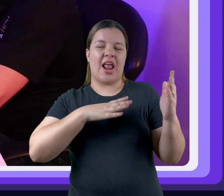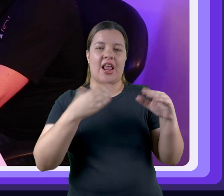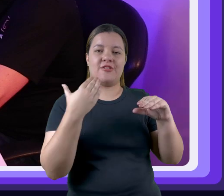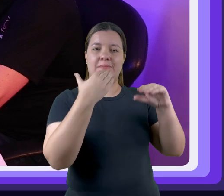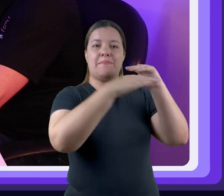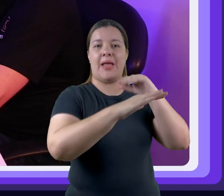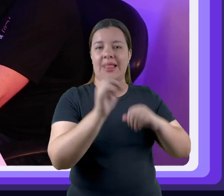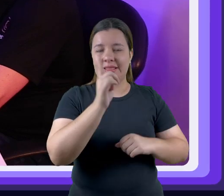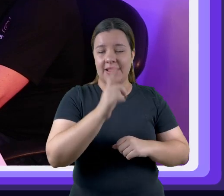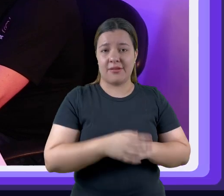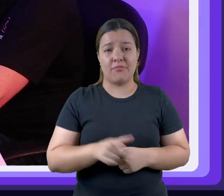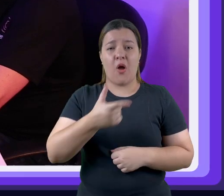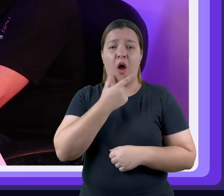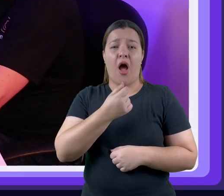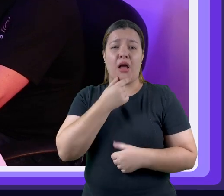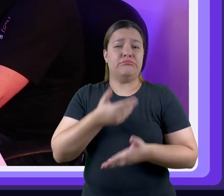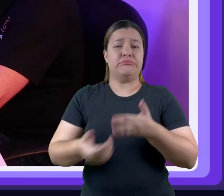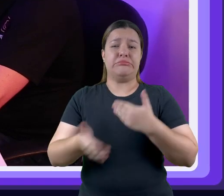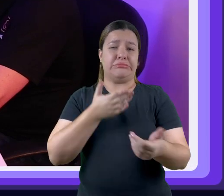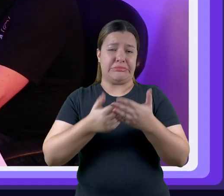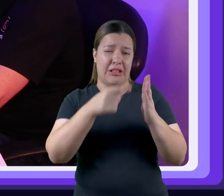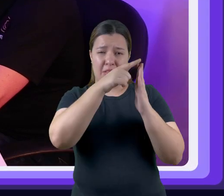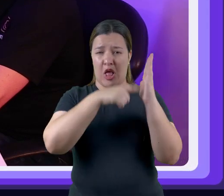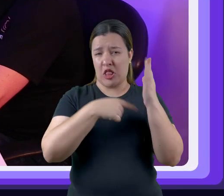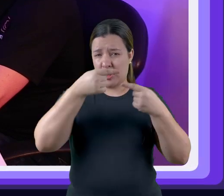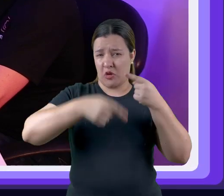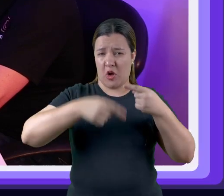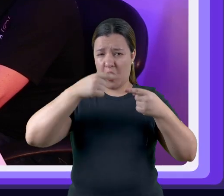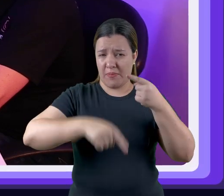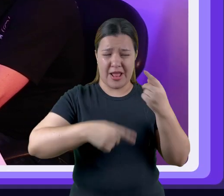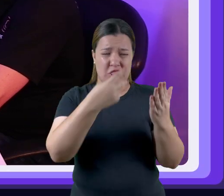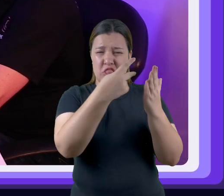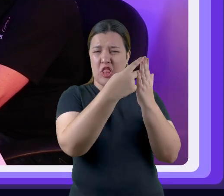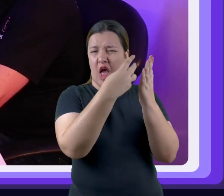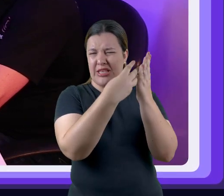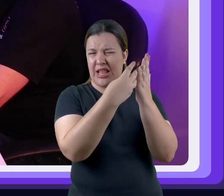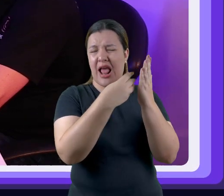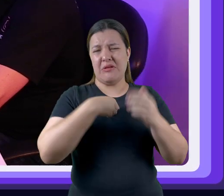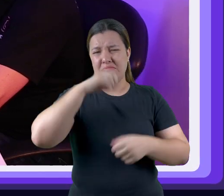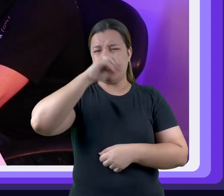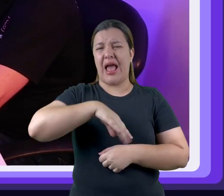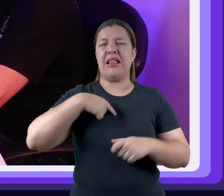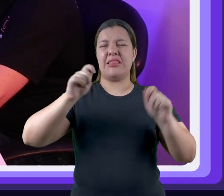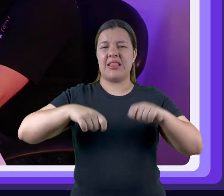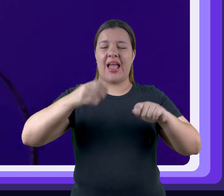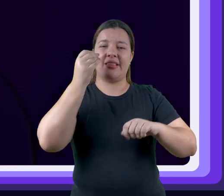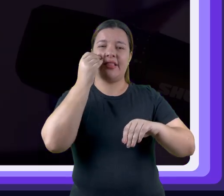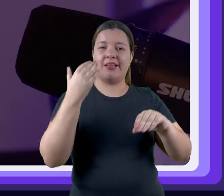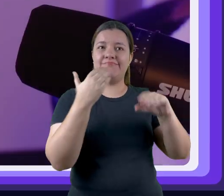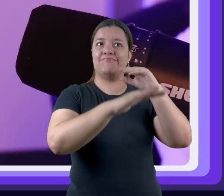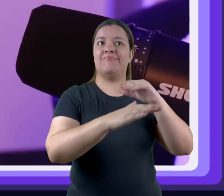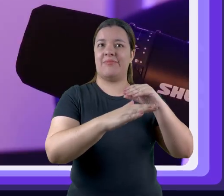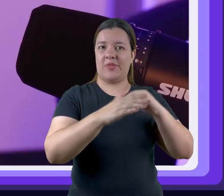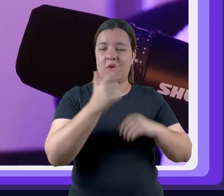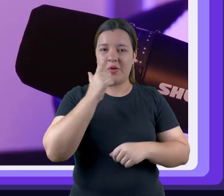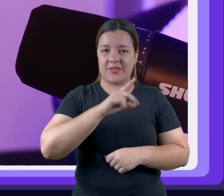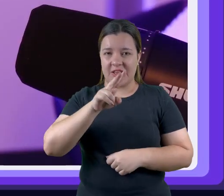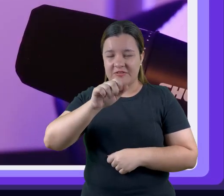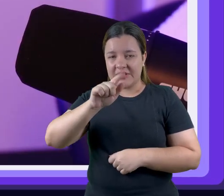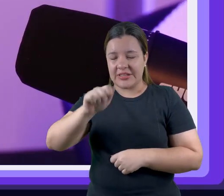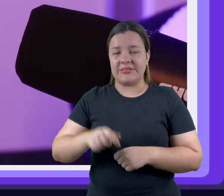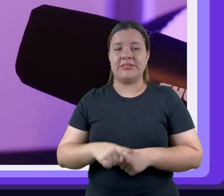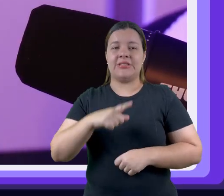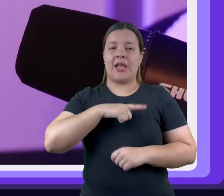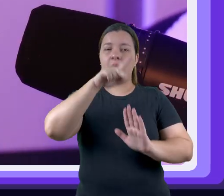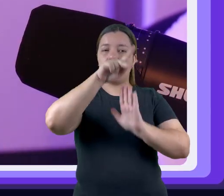grande maioria desses requisitos e os meninos não se eles têm dois ou três Eles já se arriscam e vão executar programas